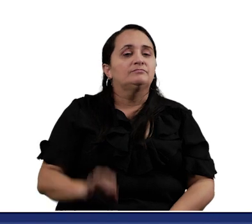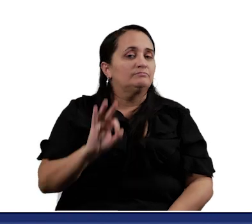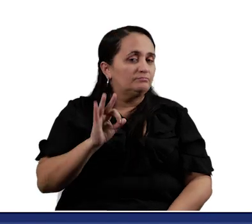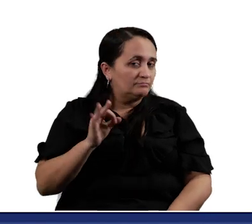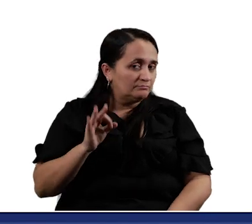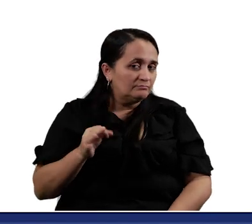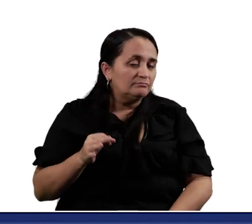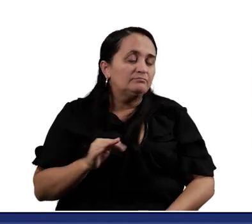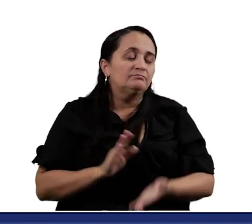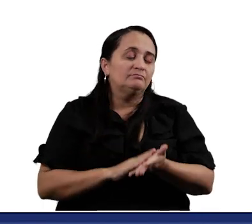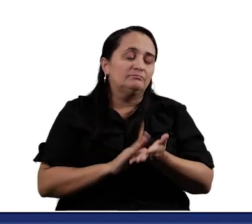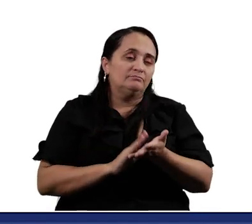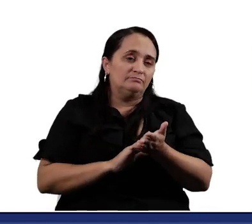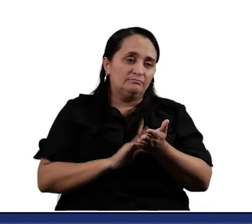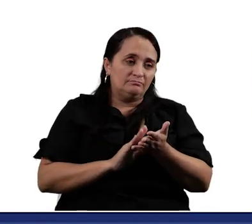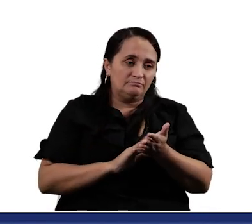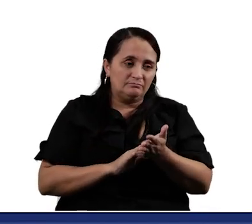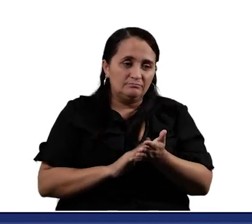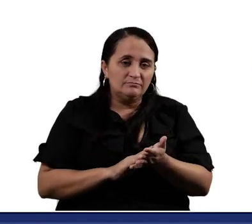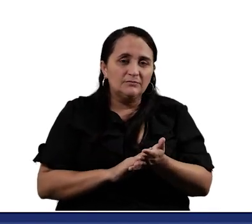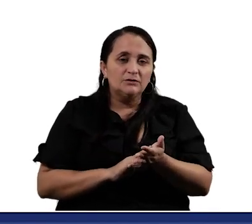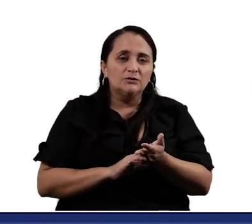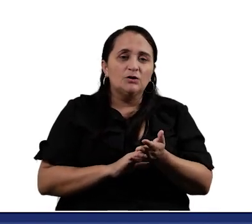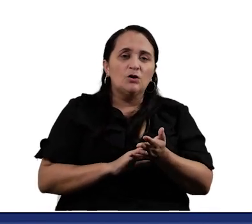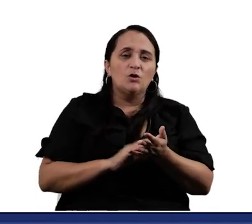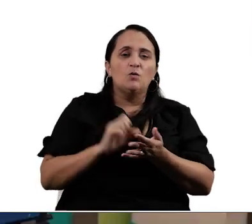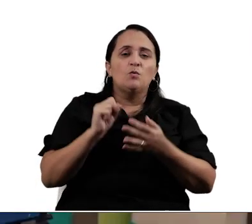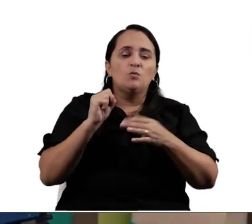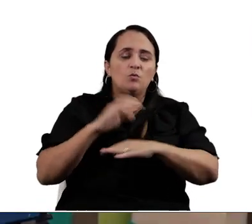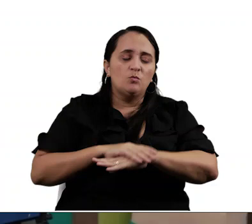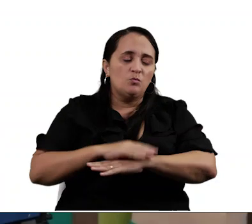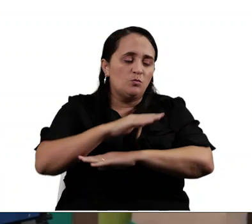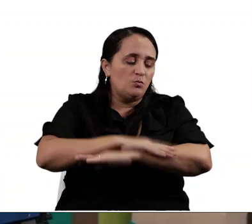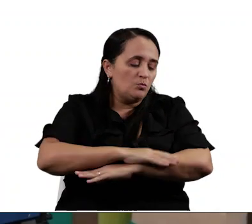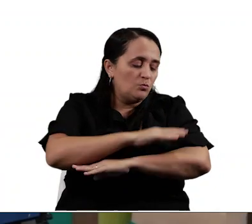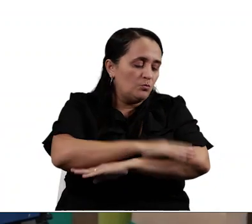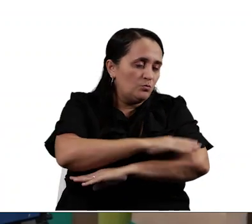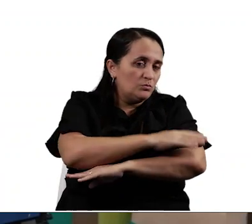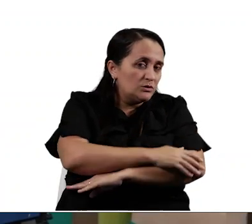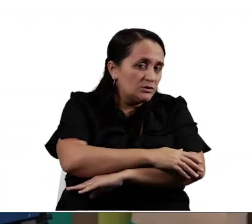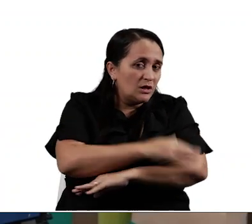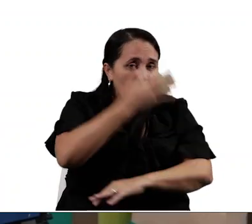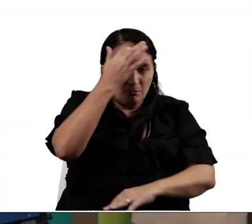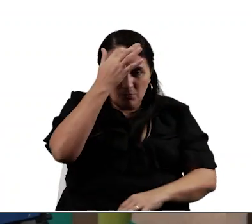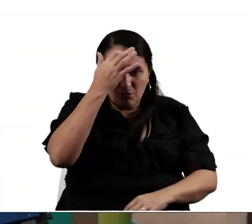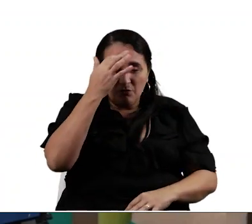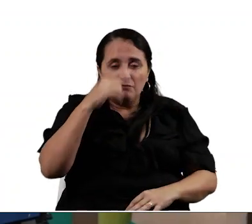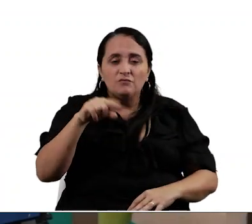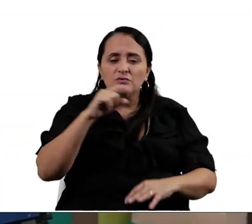Isso! Muito bem! O sapo se esborrachou no chão. Vocês estão ligados, né? Prestando atenção na